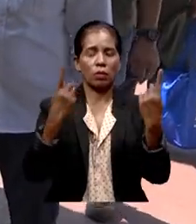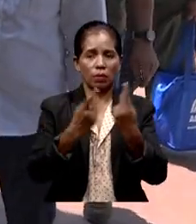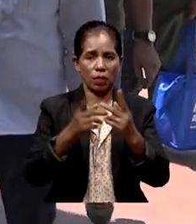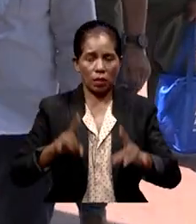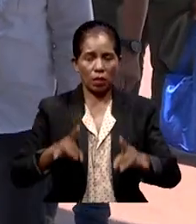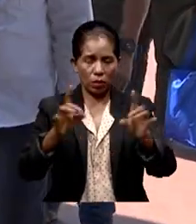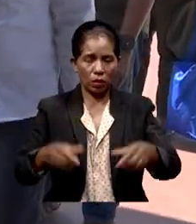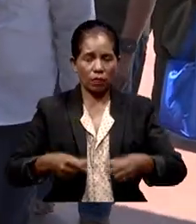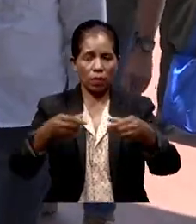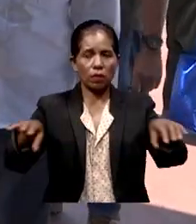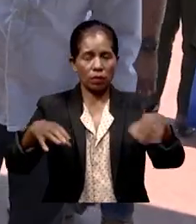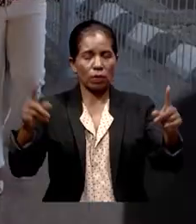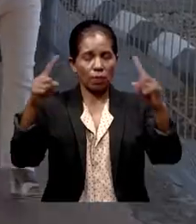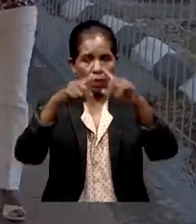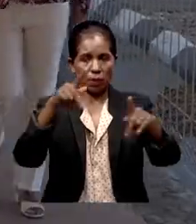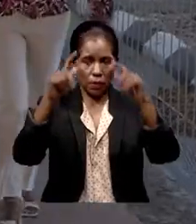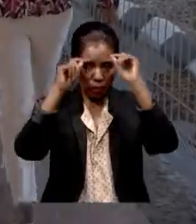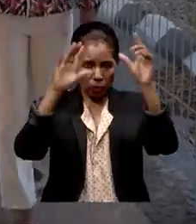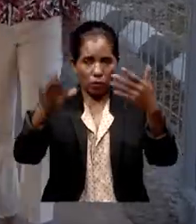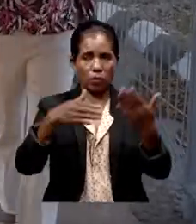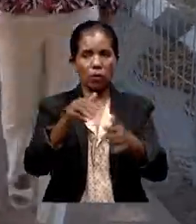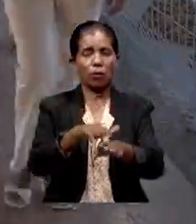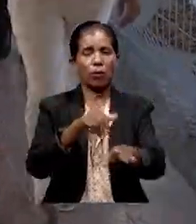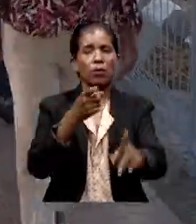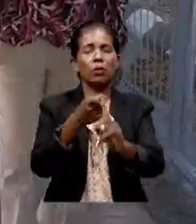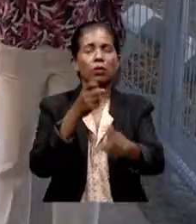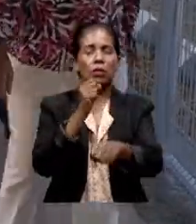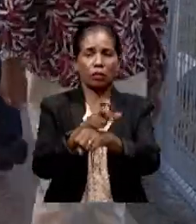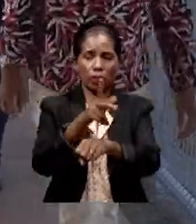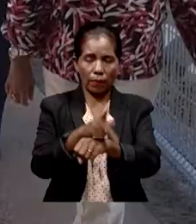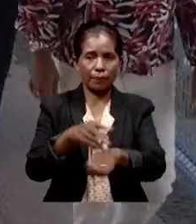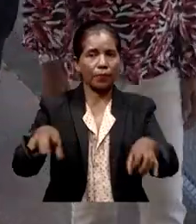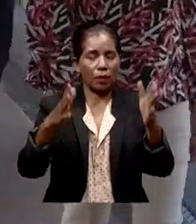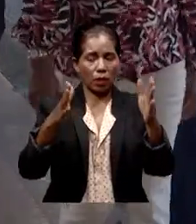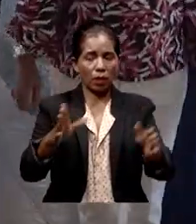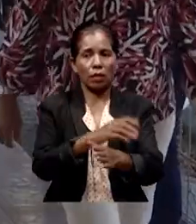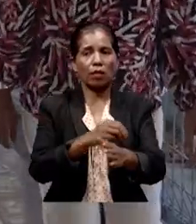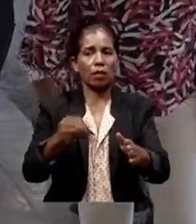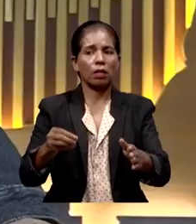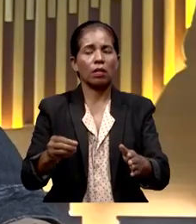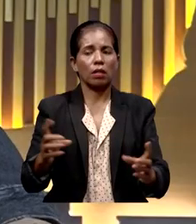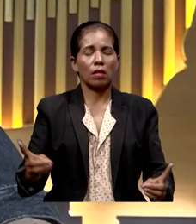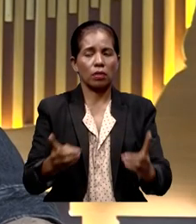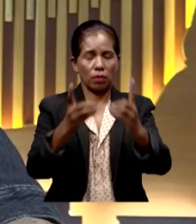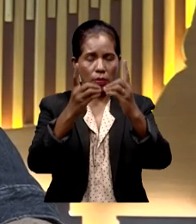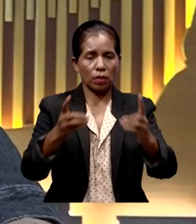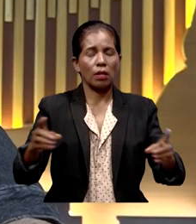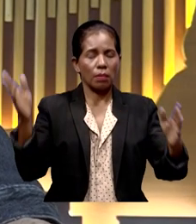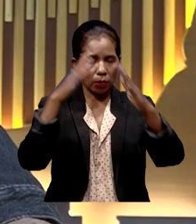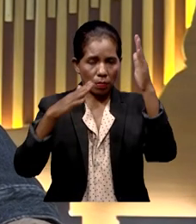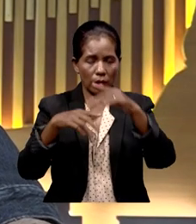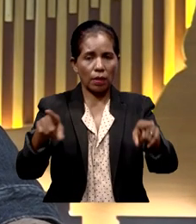Australia nebe fos serviço ba Timor-Leste nebe recruta husi sefope, no mos trabalhador sira região Pacífico, nebe hasoro mos problema hanesan